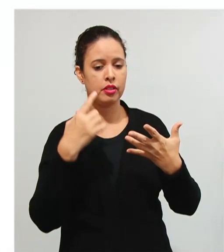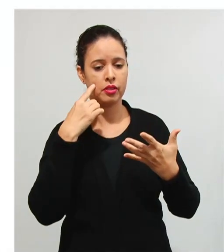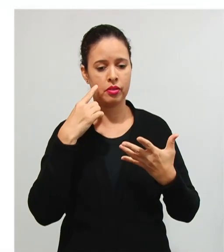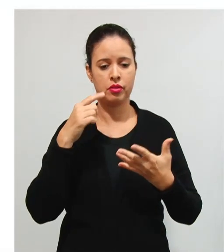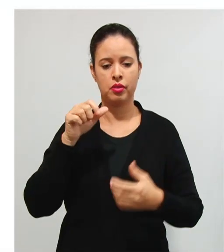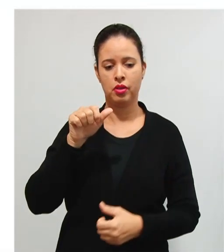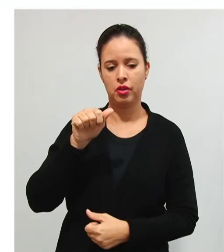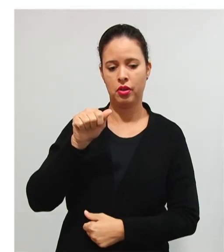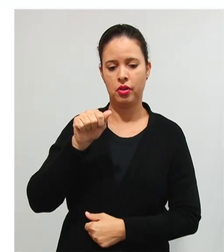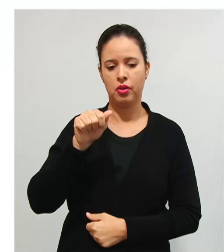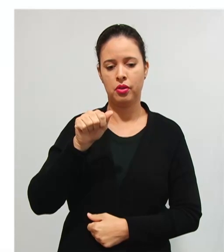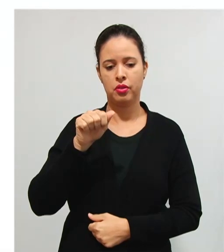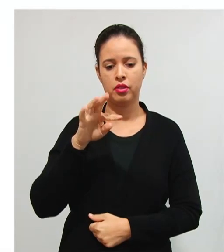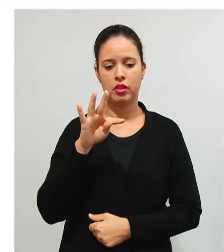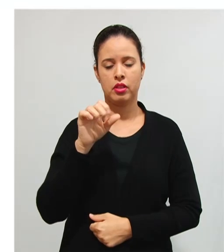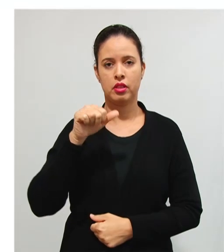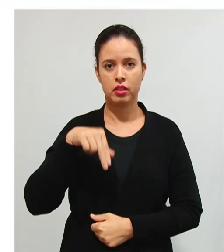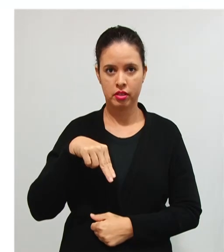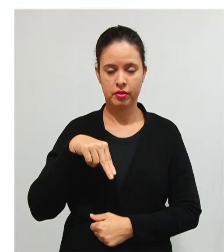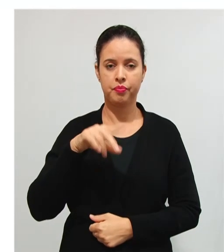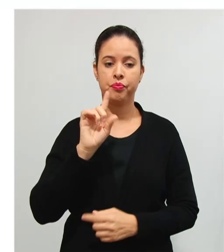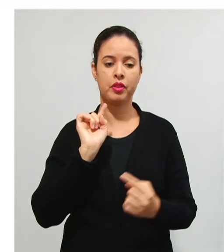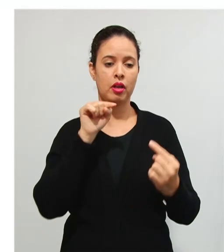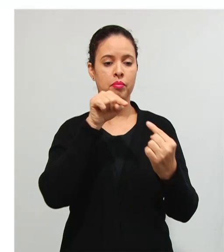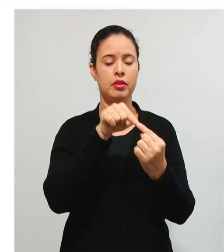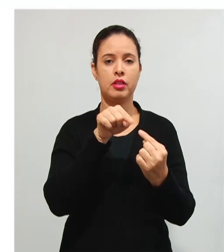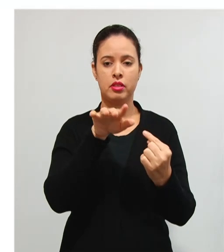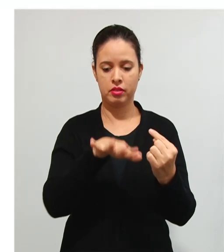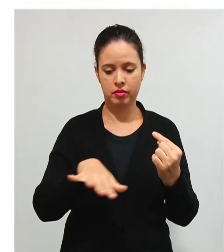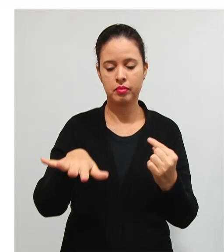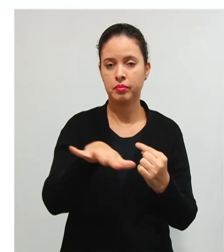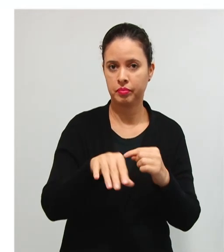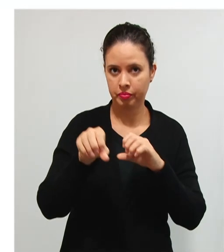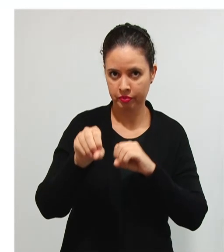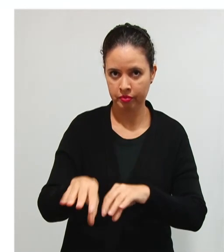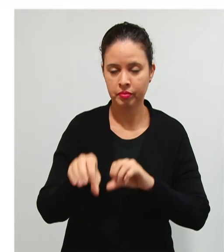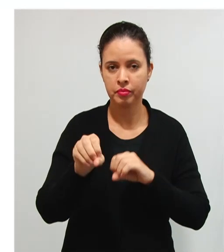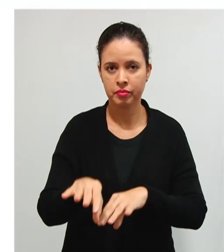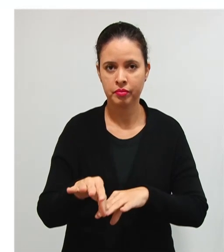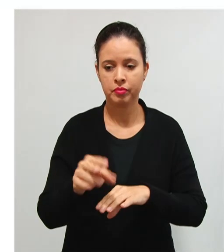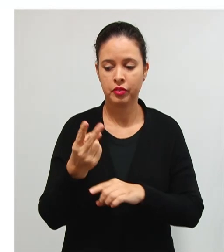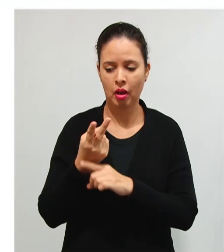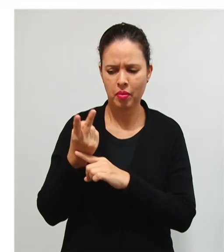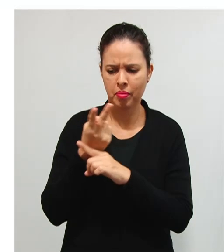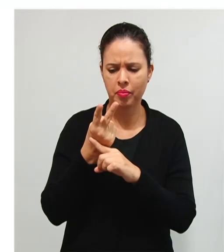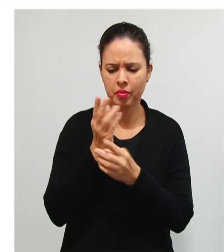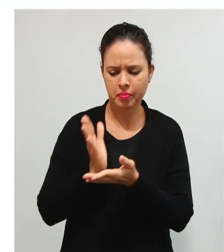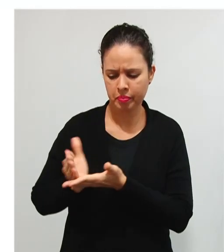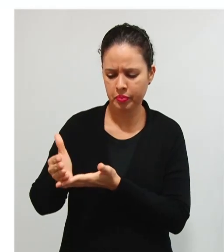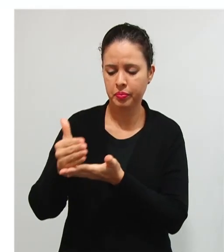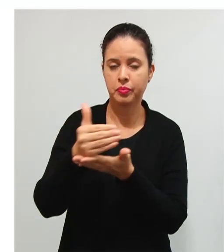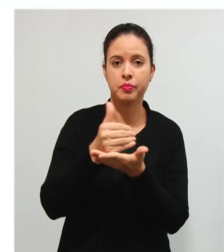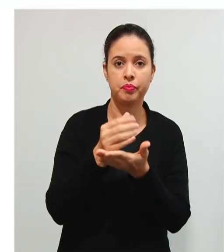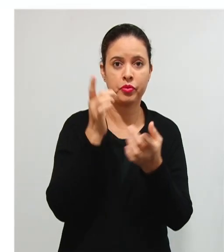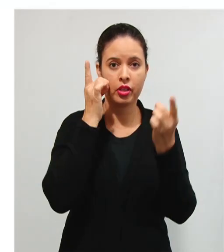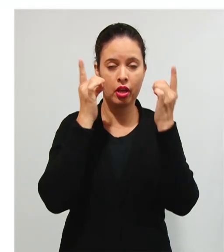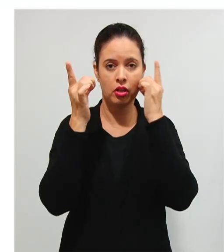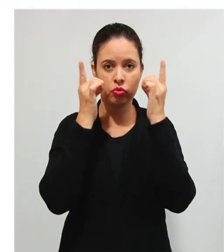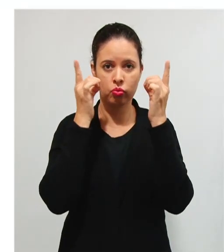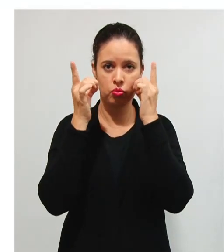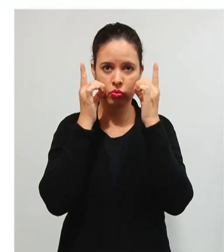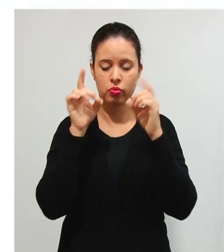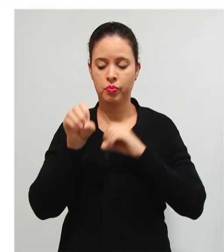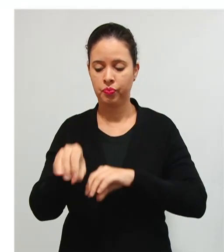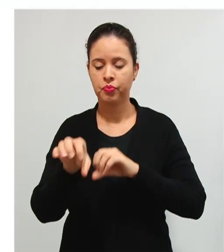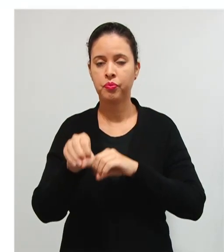Tan. Isso, aplicado, por exemplo, ao ambiente educacional, a mineração de dados educacionais